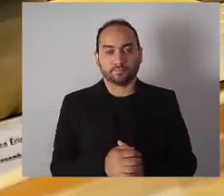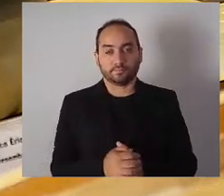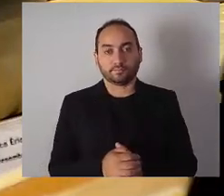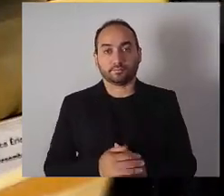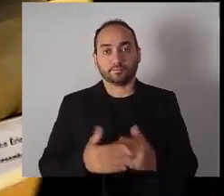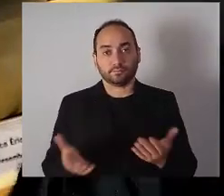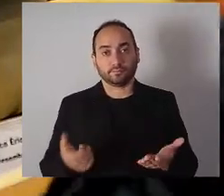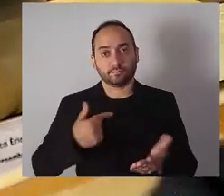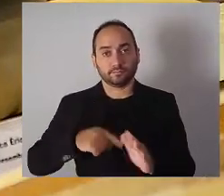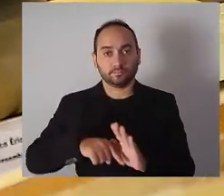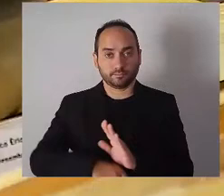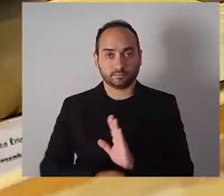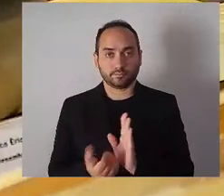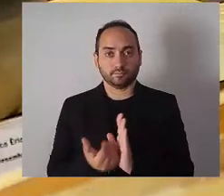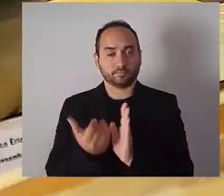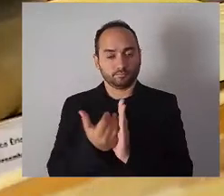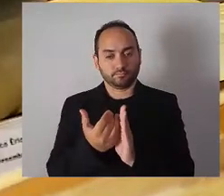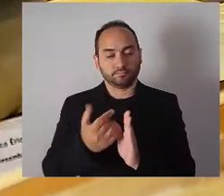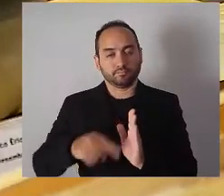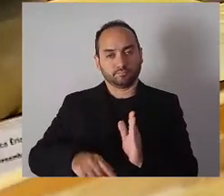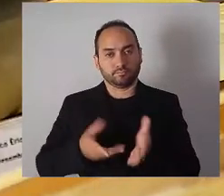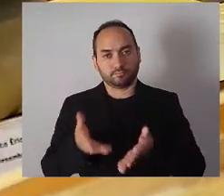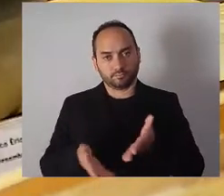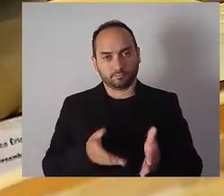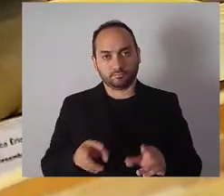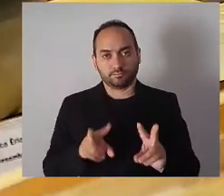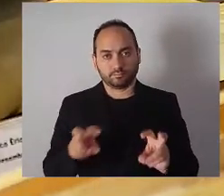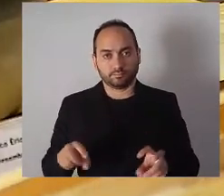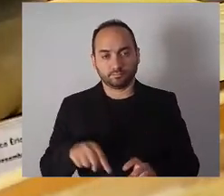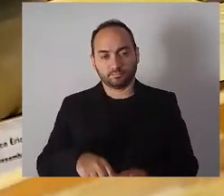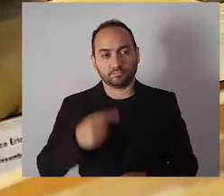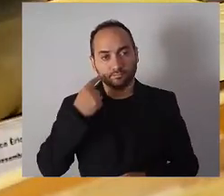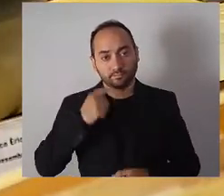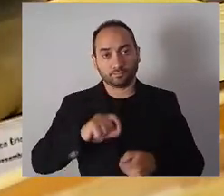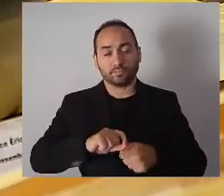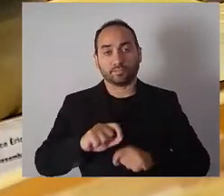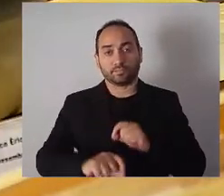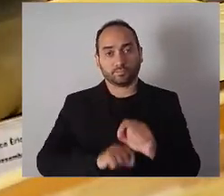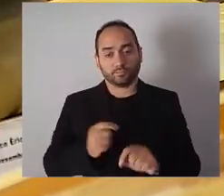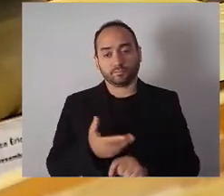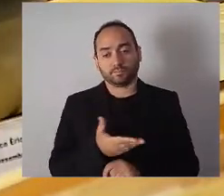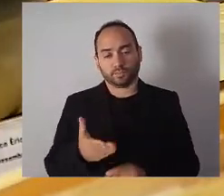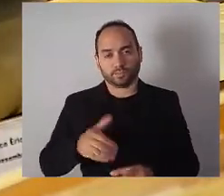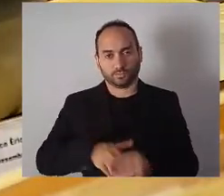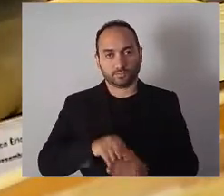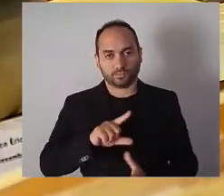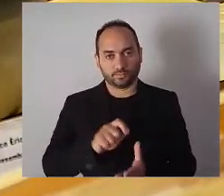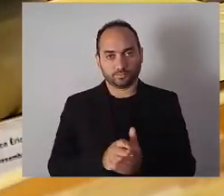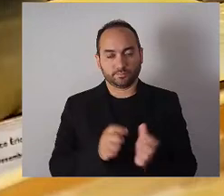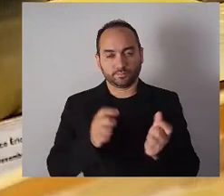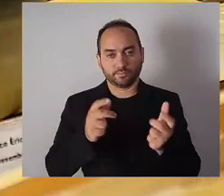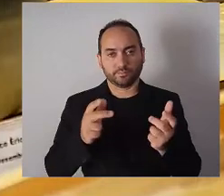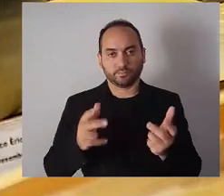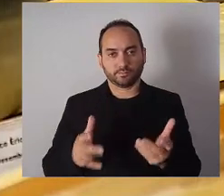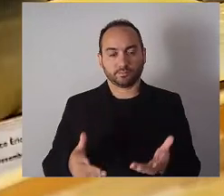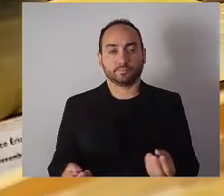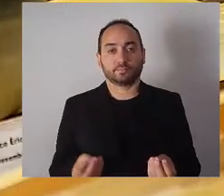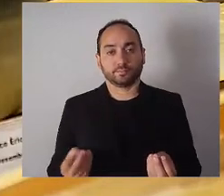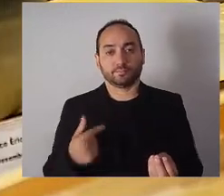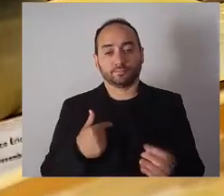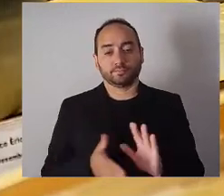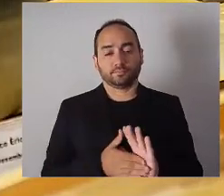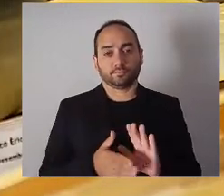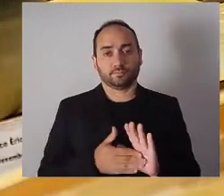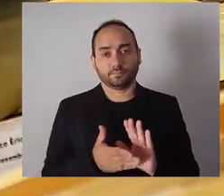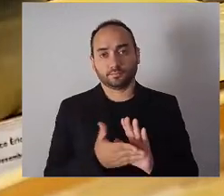eu aprofundei um pouco mais a análise desse caso e faço constar aqui no meu voto exatamente uma abordagem